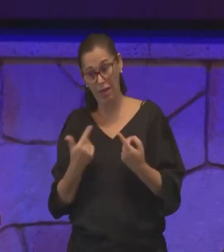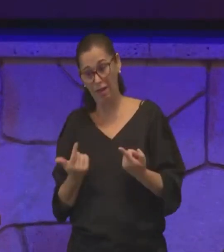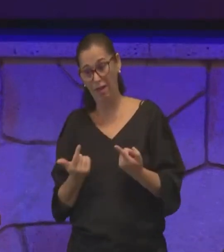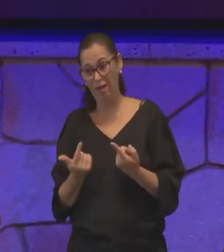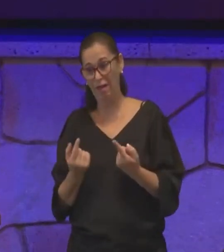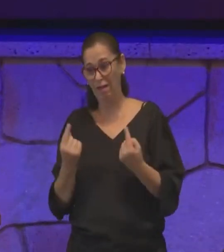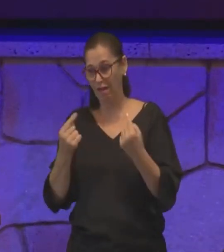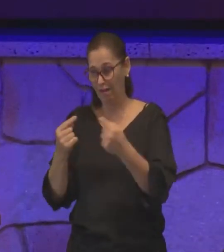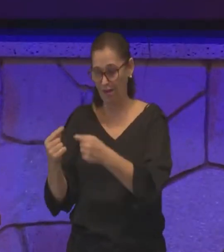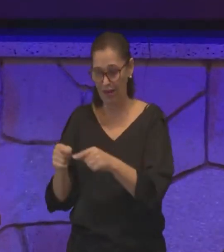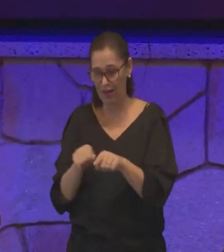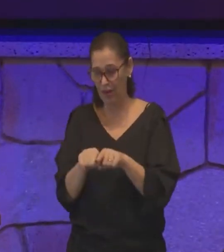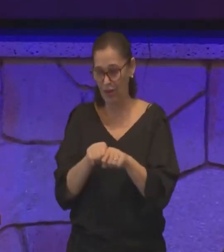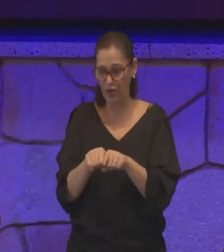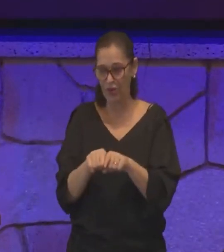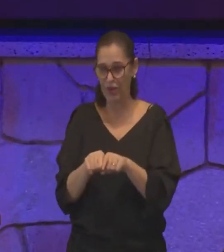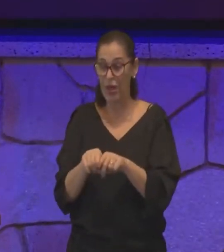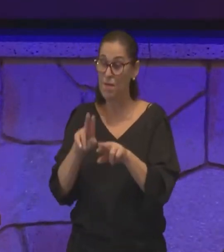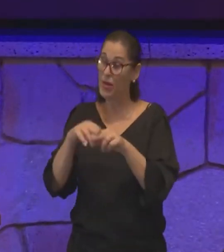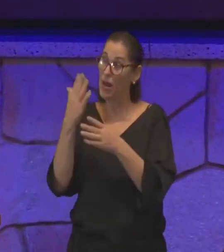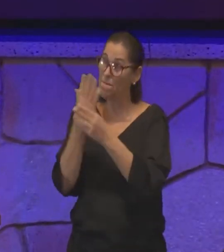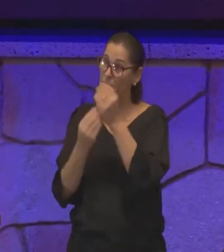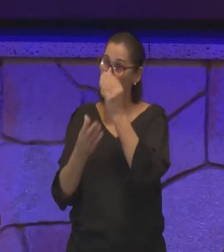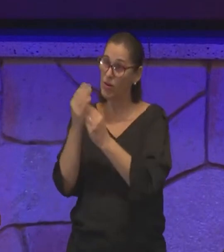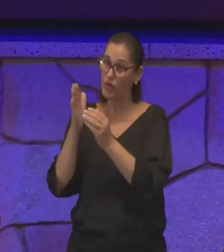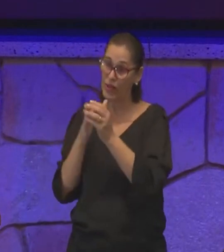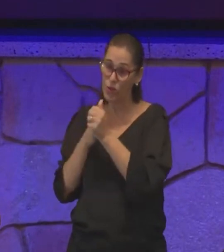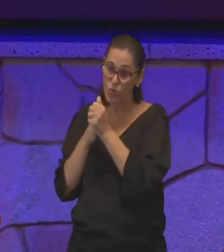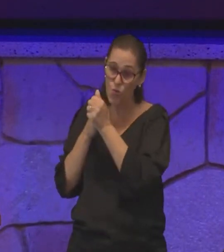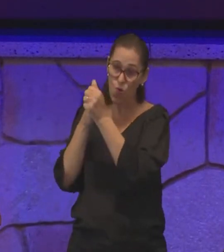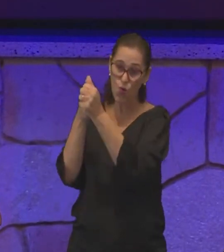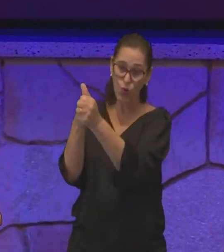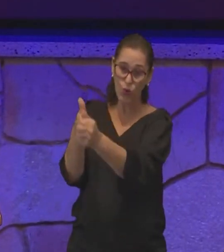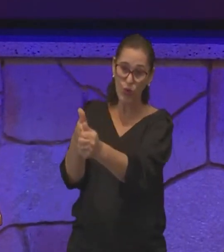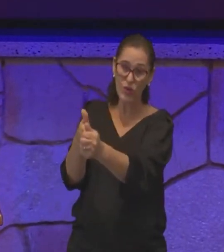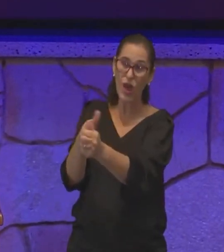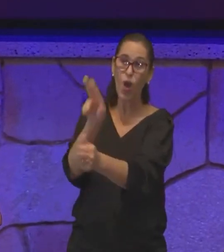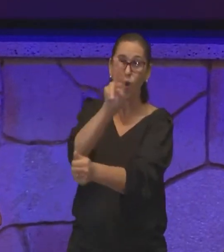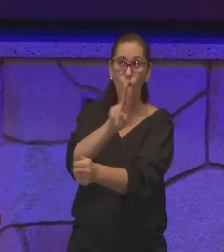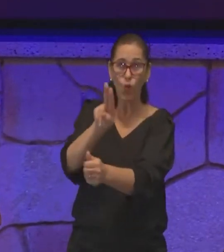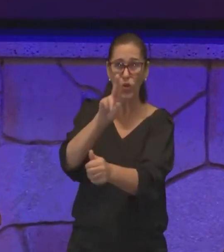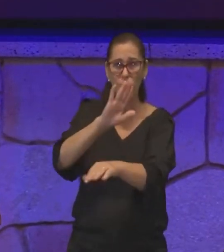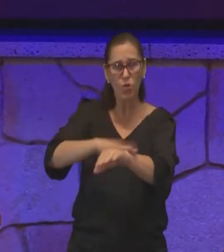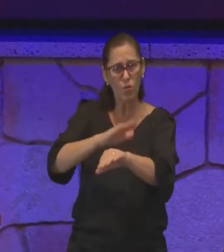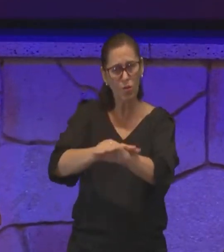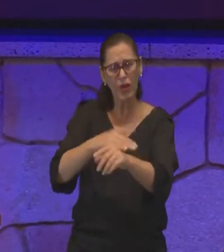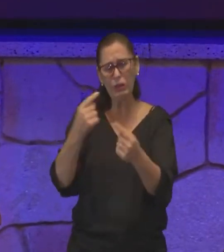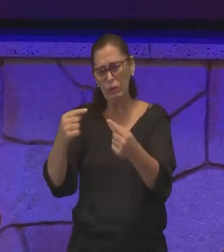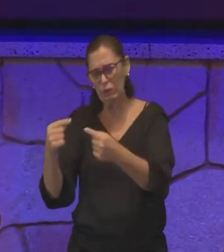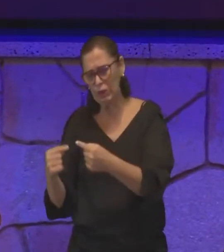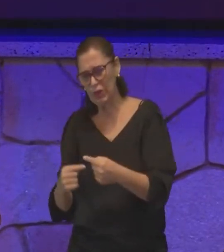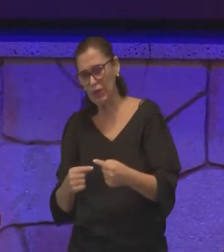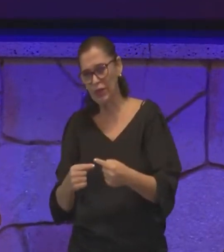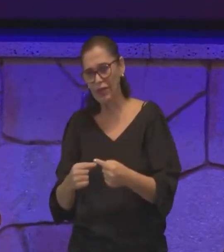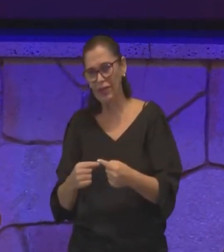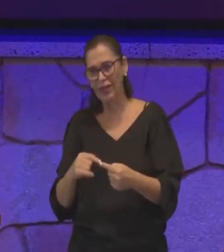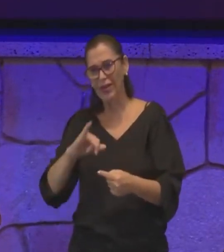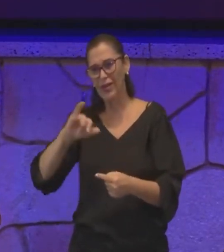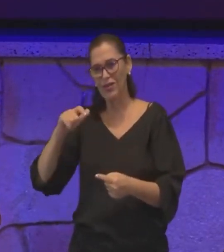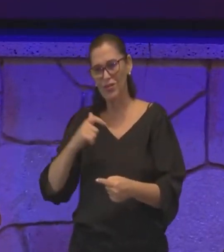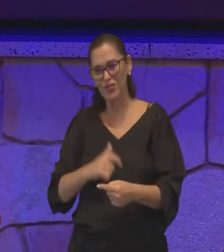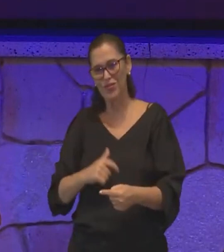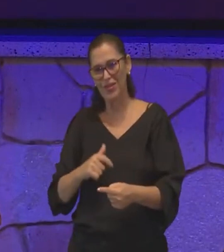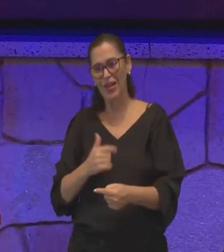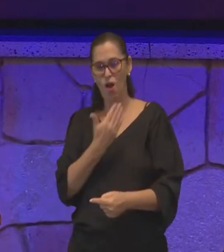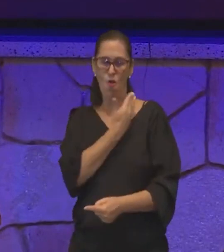condições dos irmãos pela mão de Deus. Ele conduz e usa as condições adversas. Onde José vai parar?